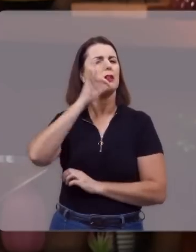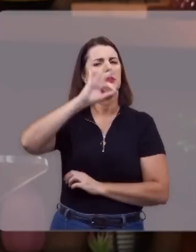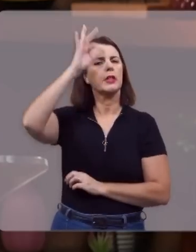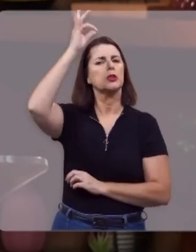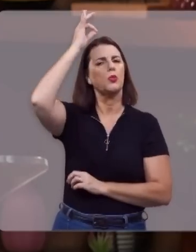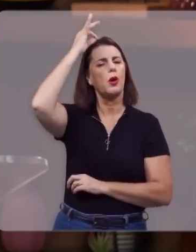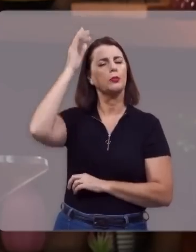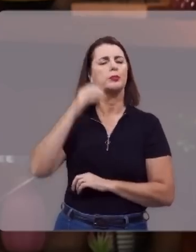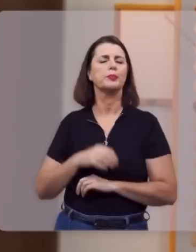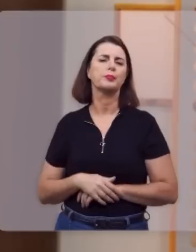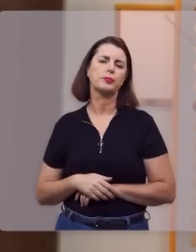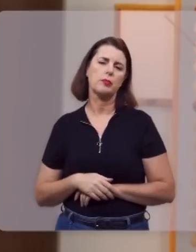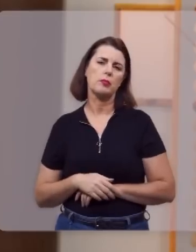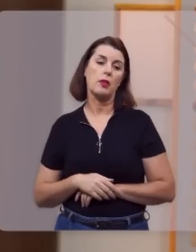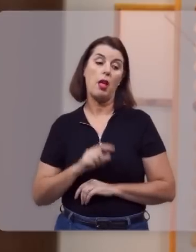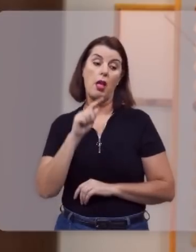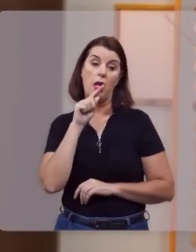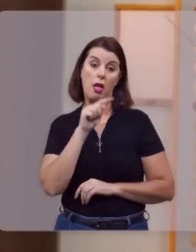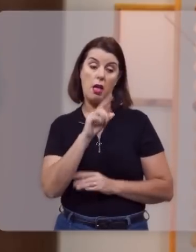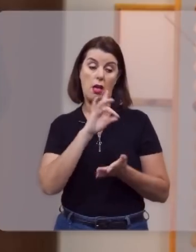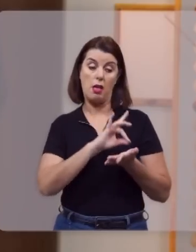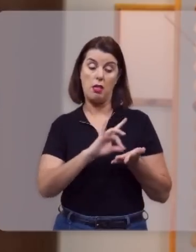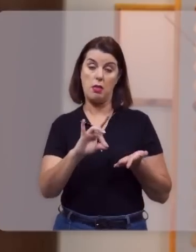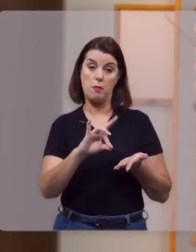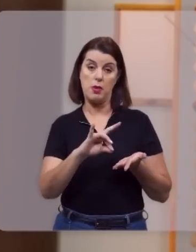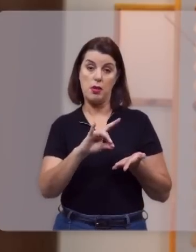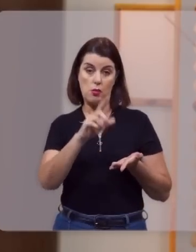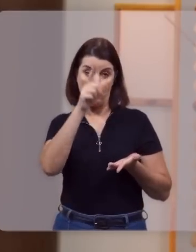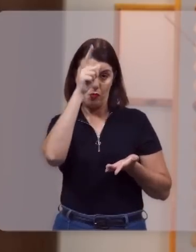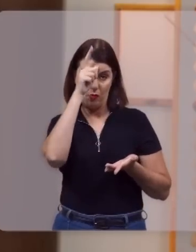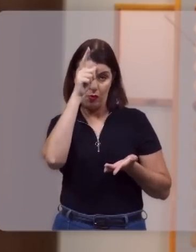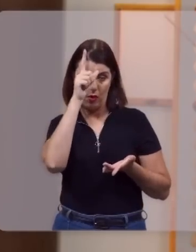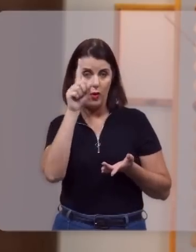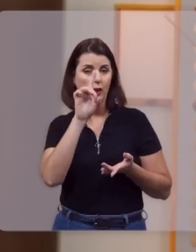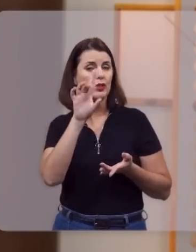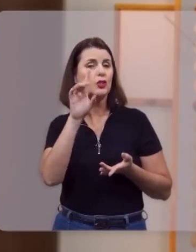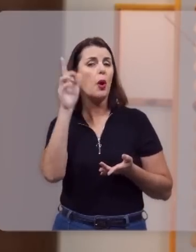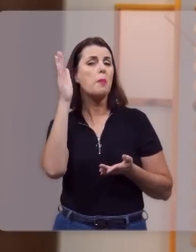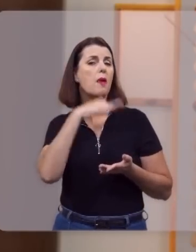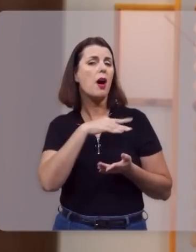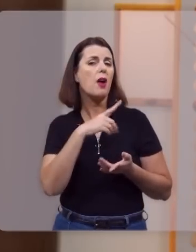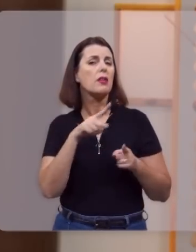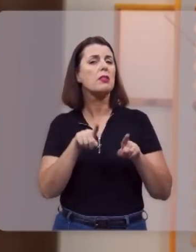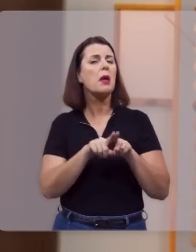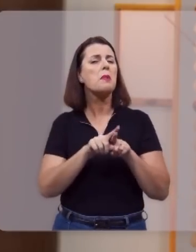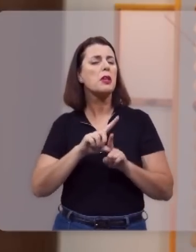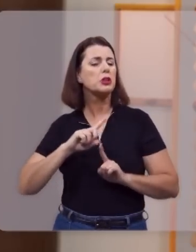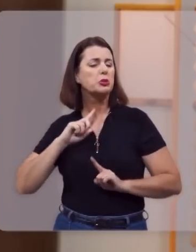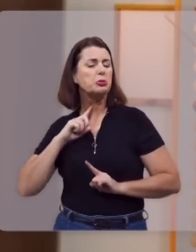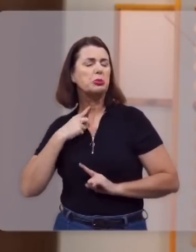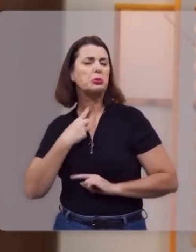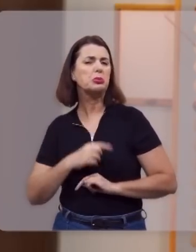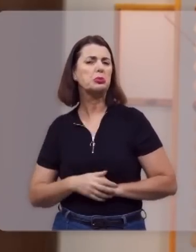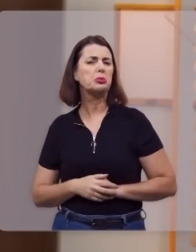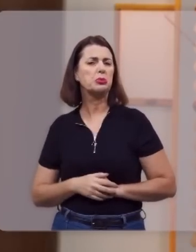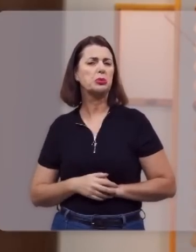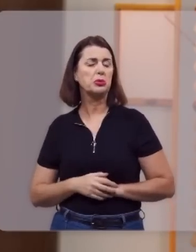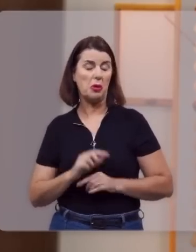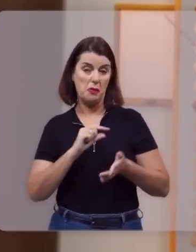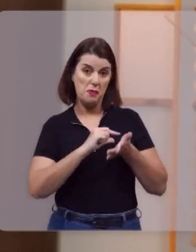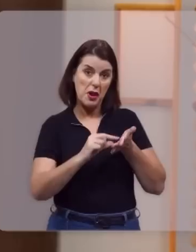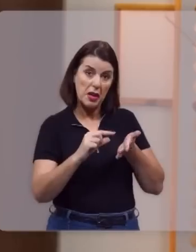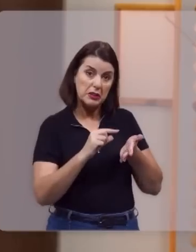espiritual. Este inimigo não é apenas maligno, ele é também sujo, porque o verso 12